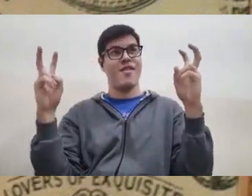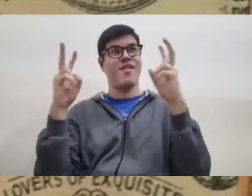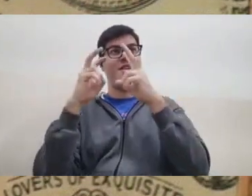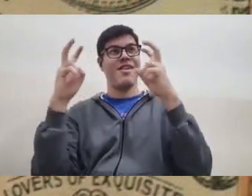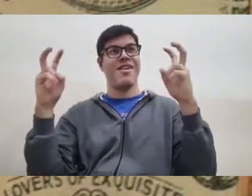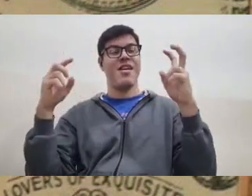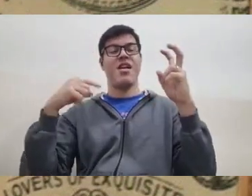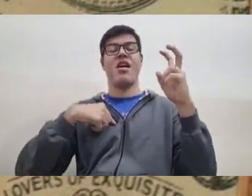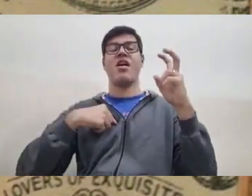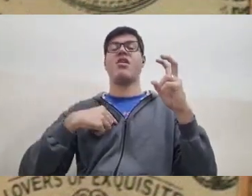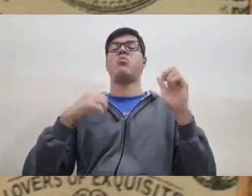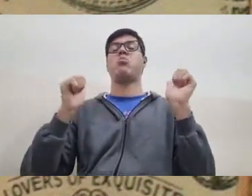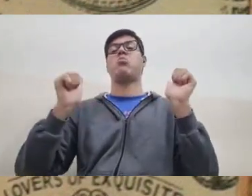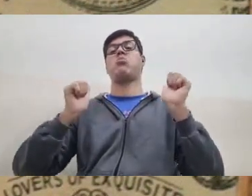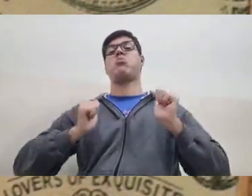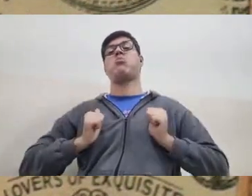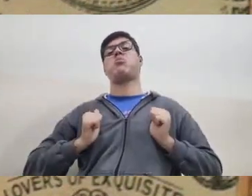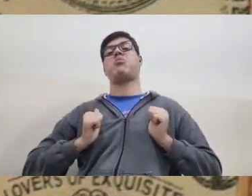trabalhar